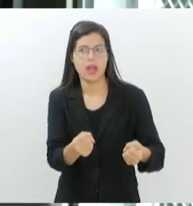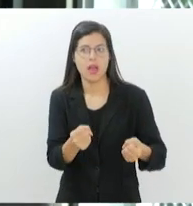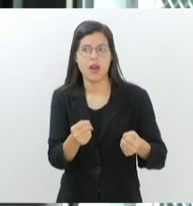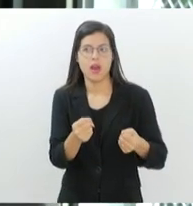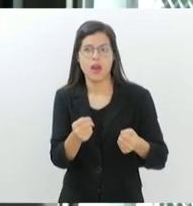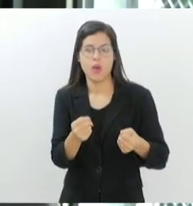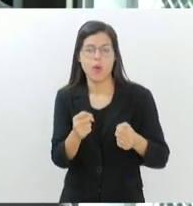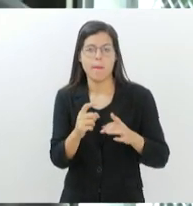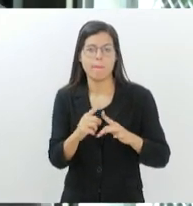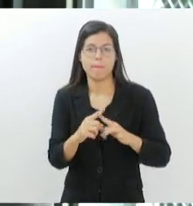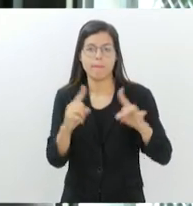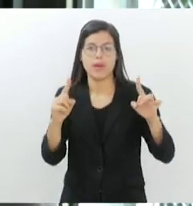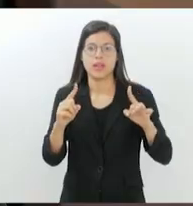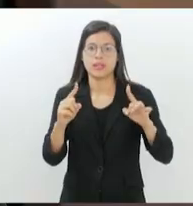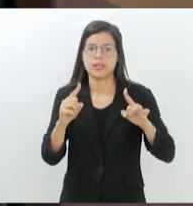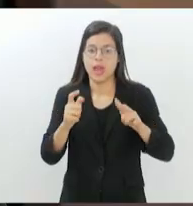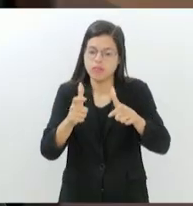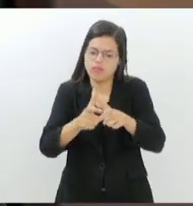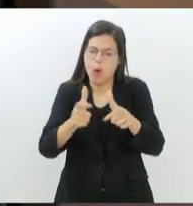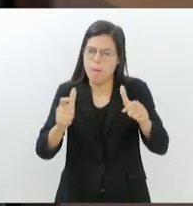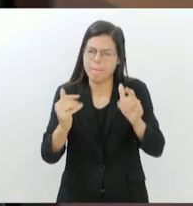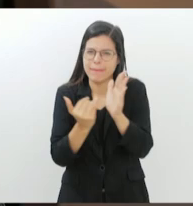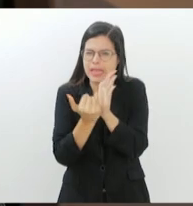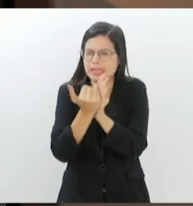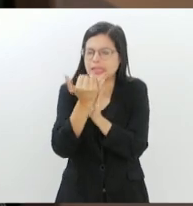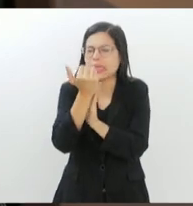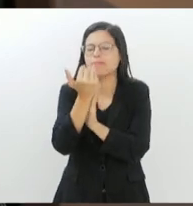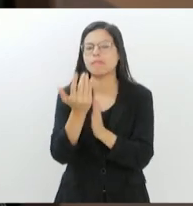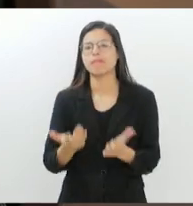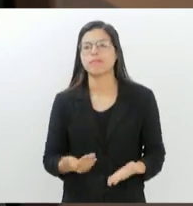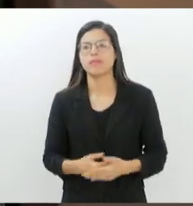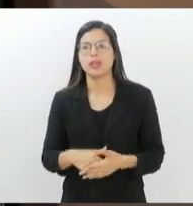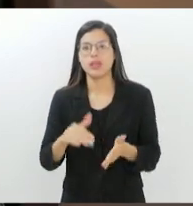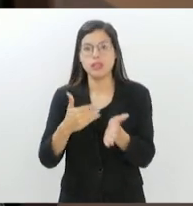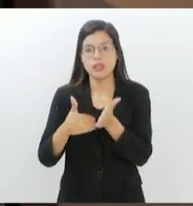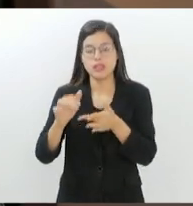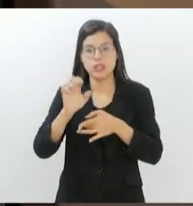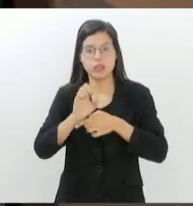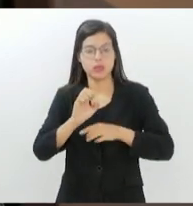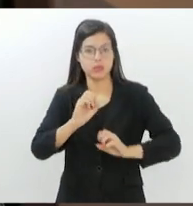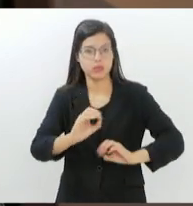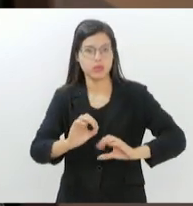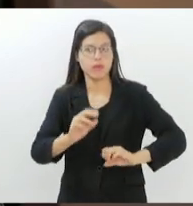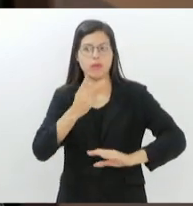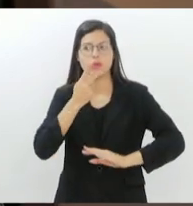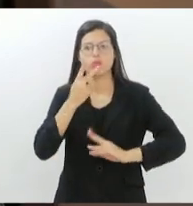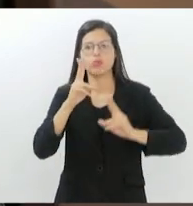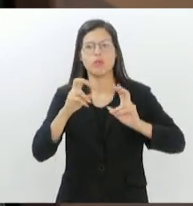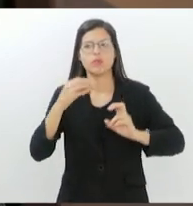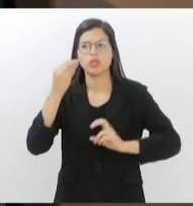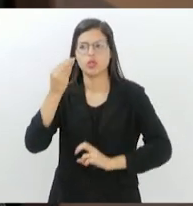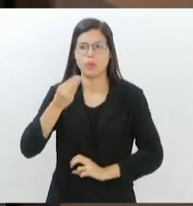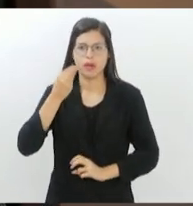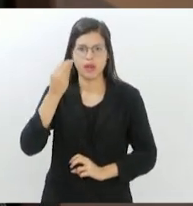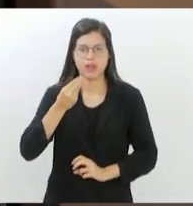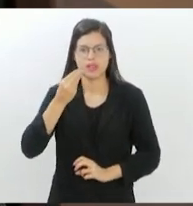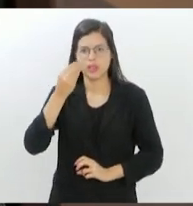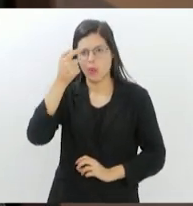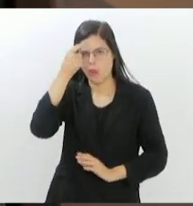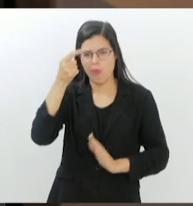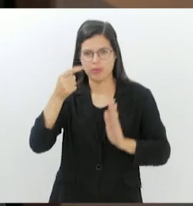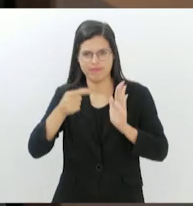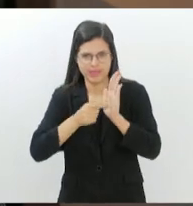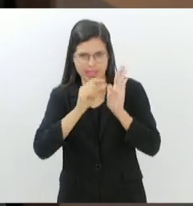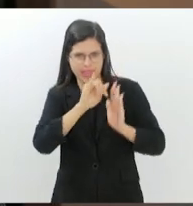sua escalonamento. A secretária estadual de Educação falou sobre experiências com a inteligência artificial